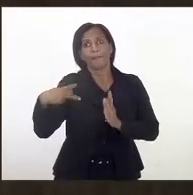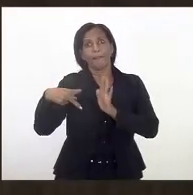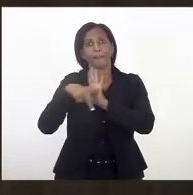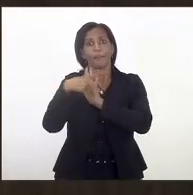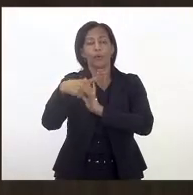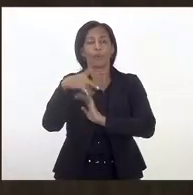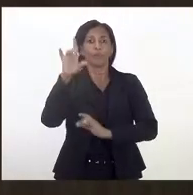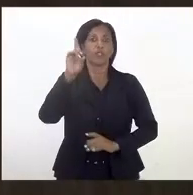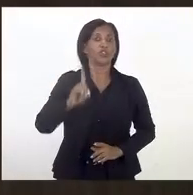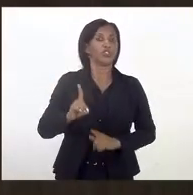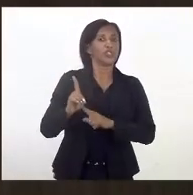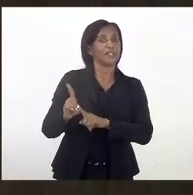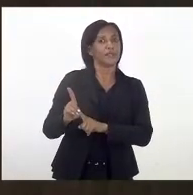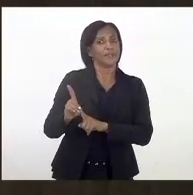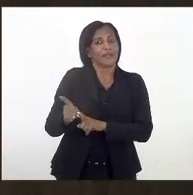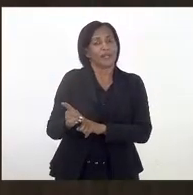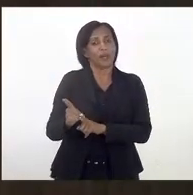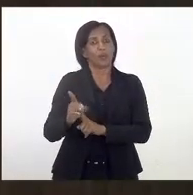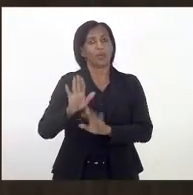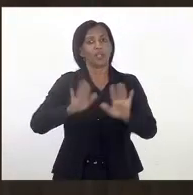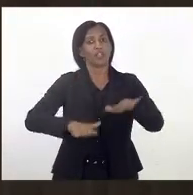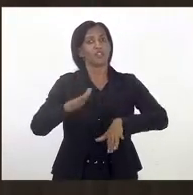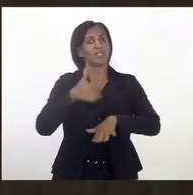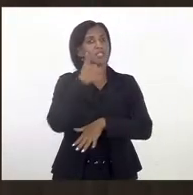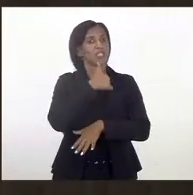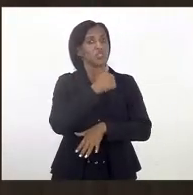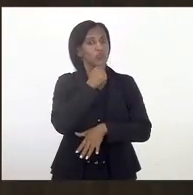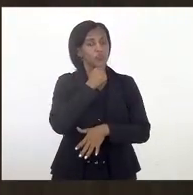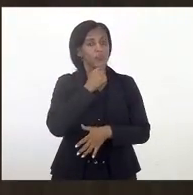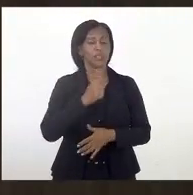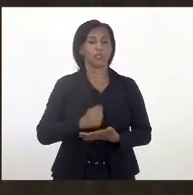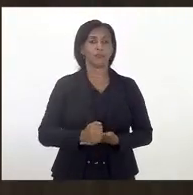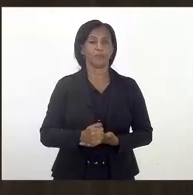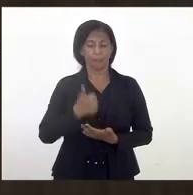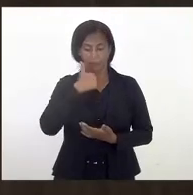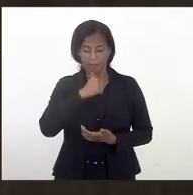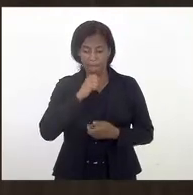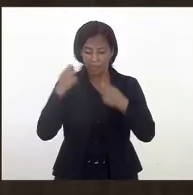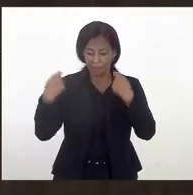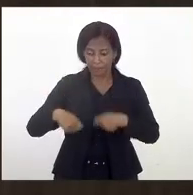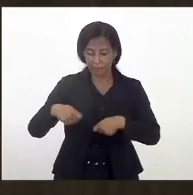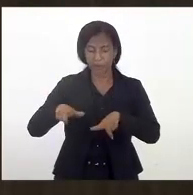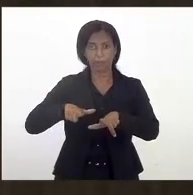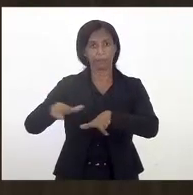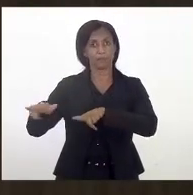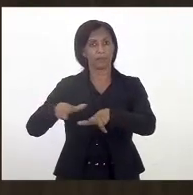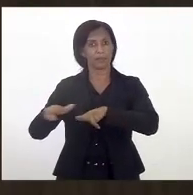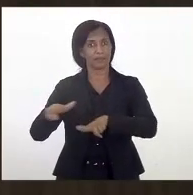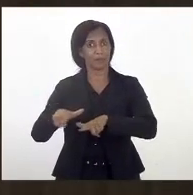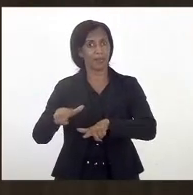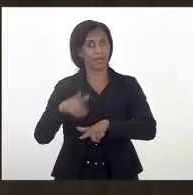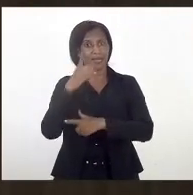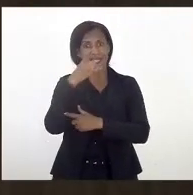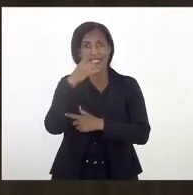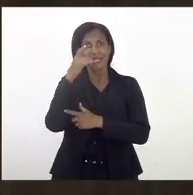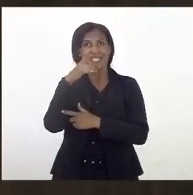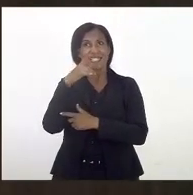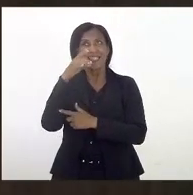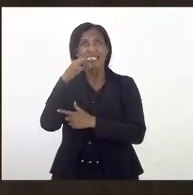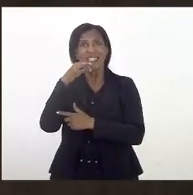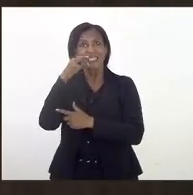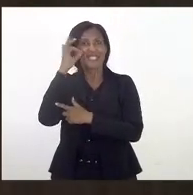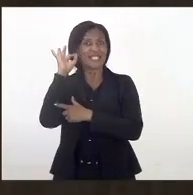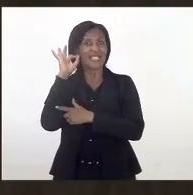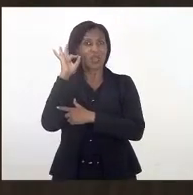dificuldade que essas Mães na sua maioria né mães que precisam sair para trabalhar e sair cedo não